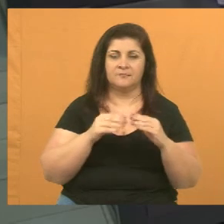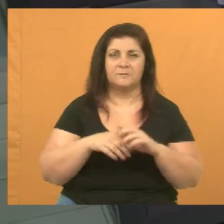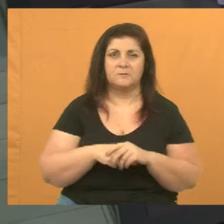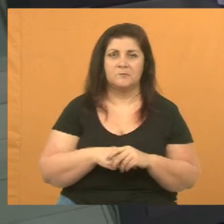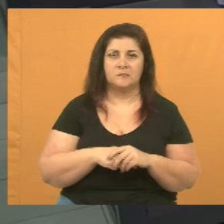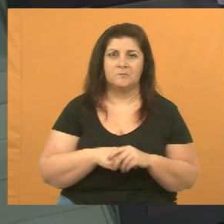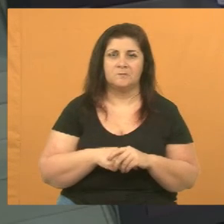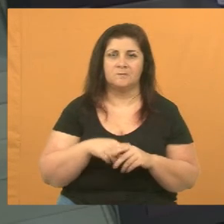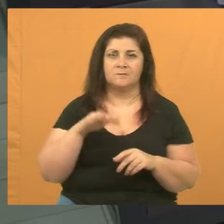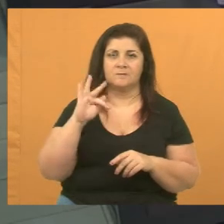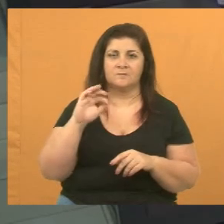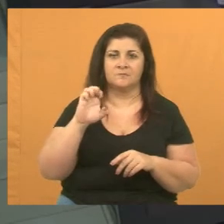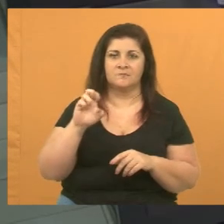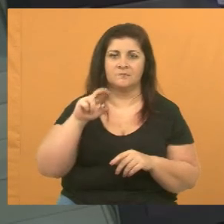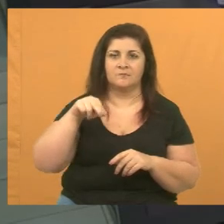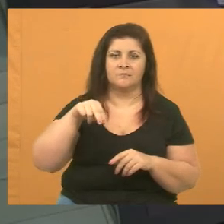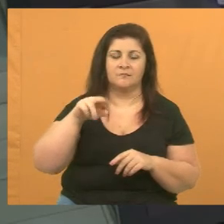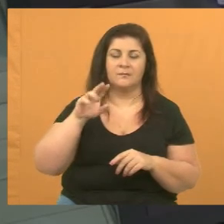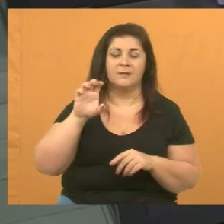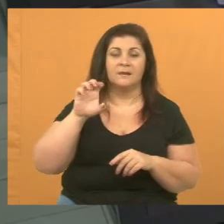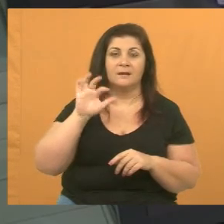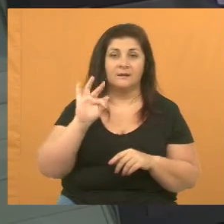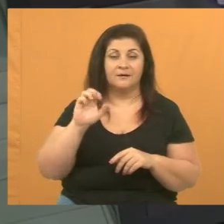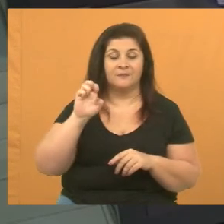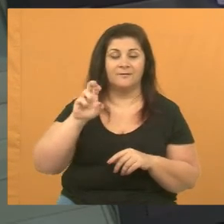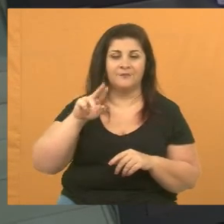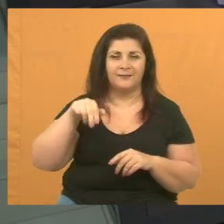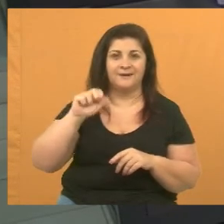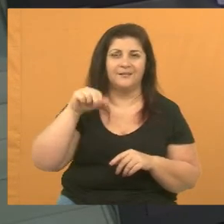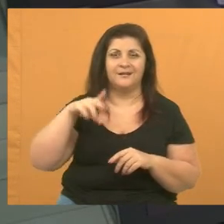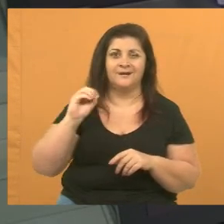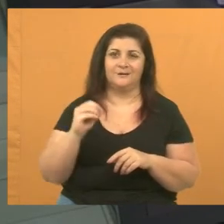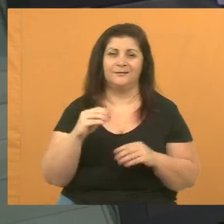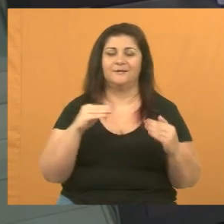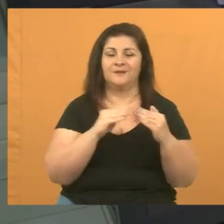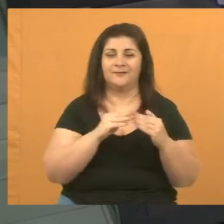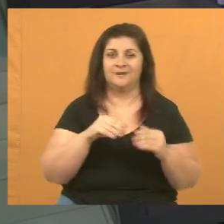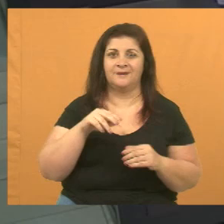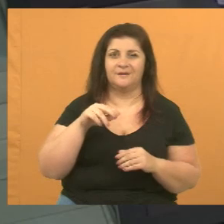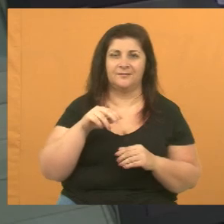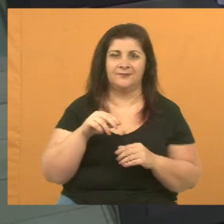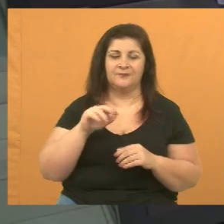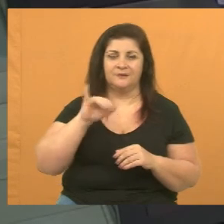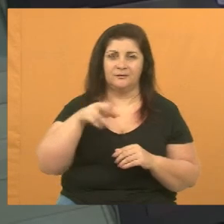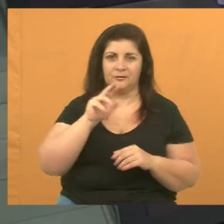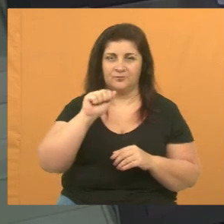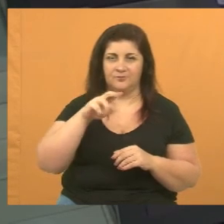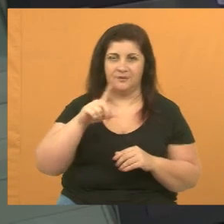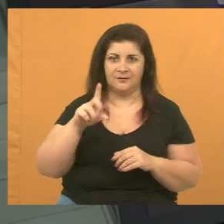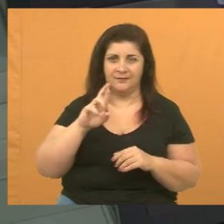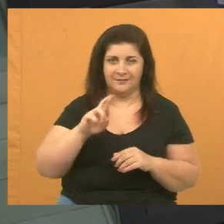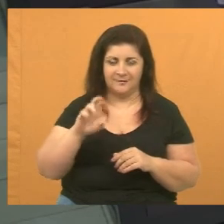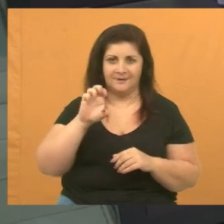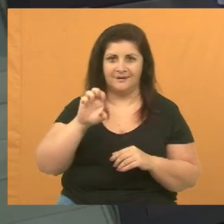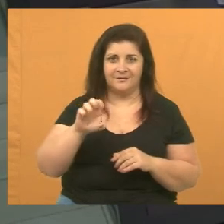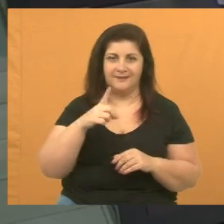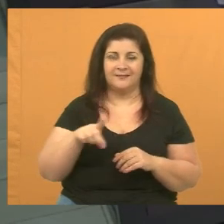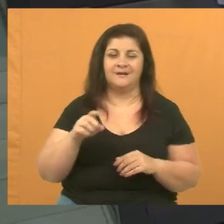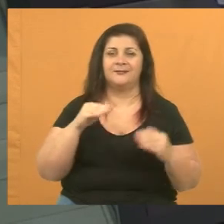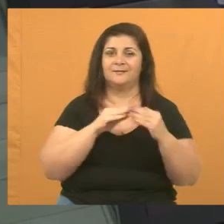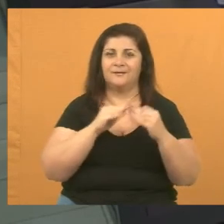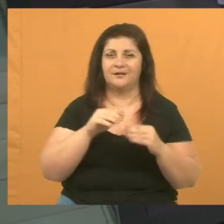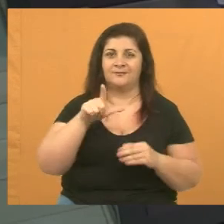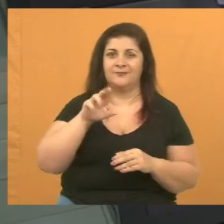Como vota vereador Fernando da Ótica Original? Favorável. Como vota vereador Juarez Araújo? Favorável. Como vota vereador